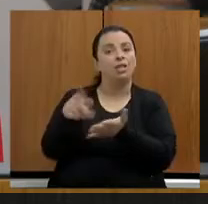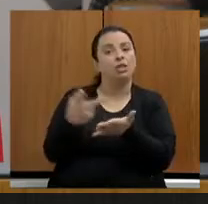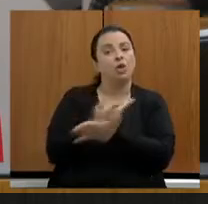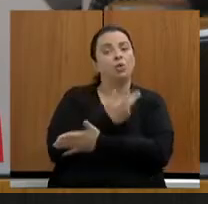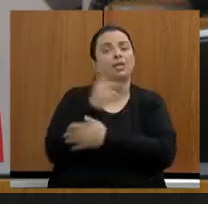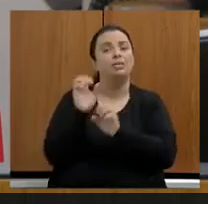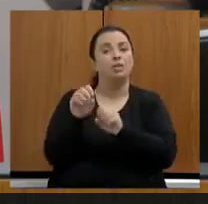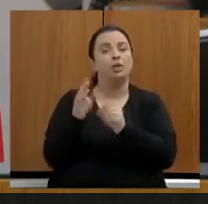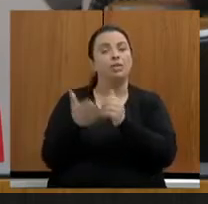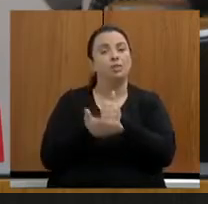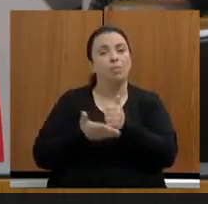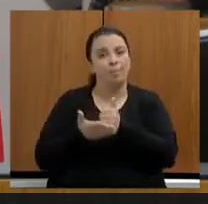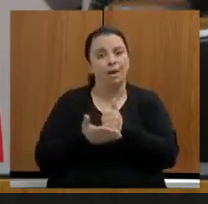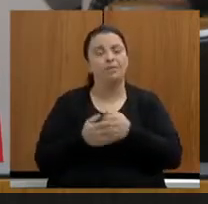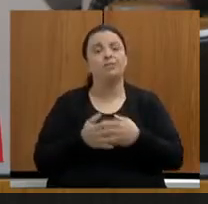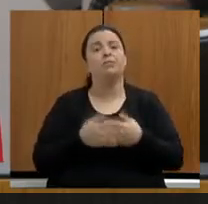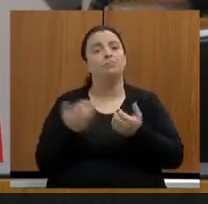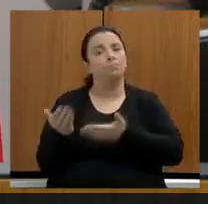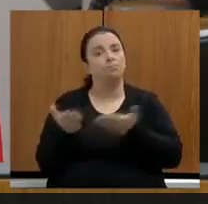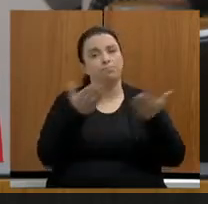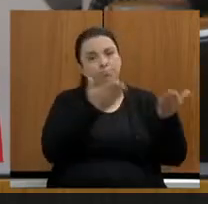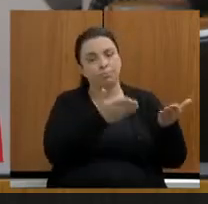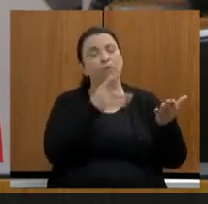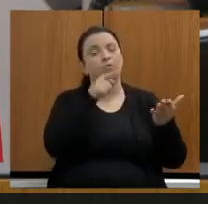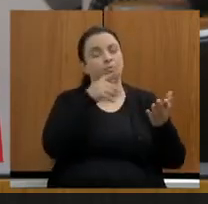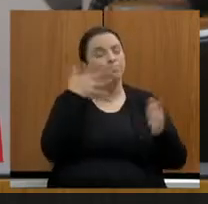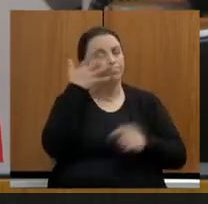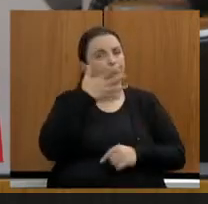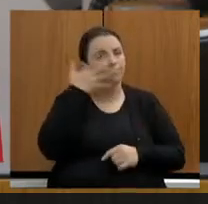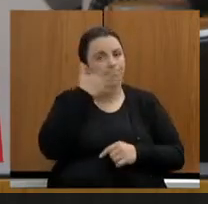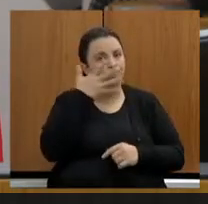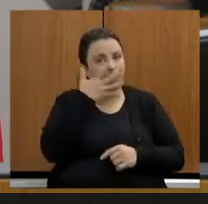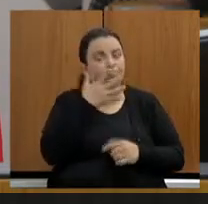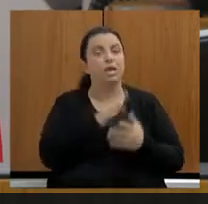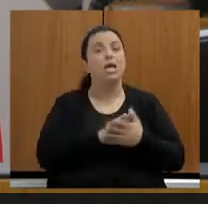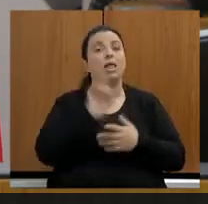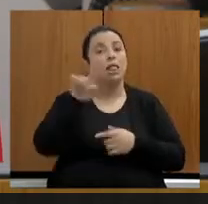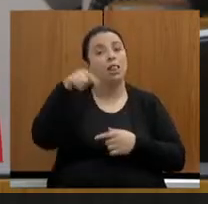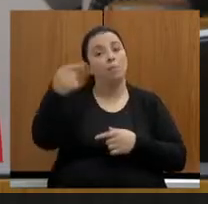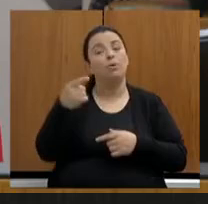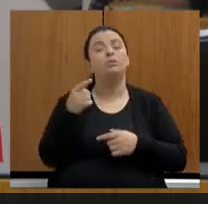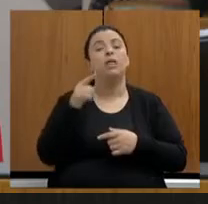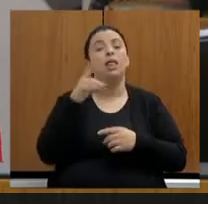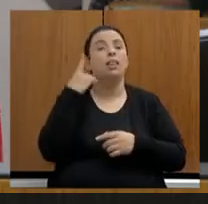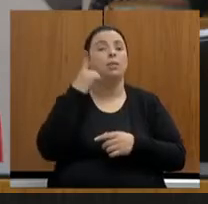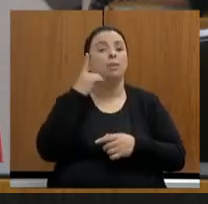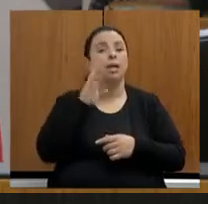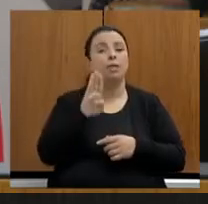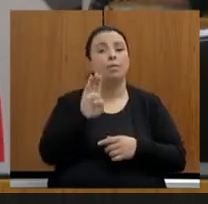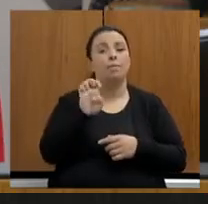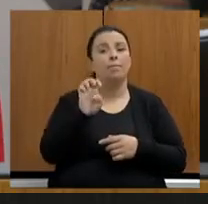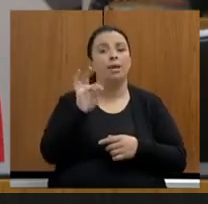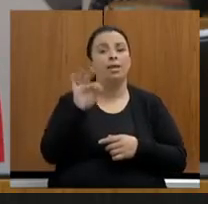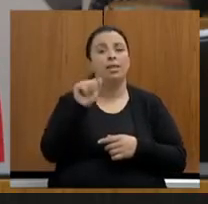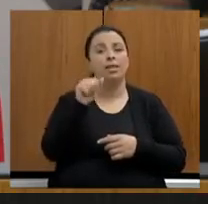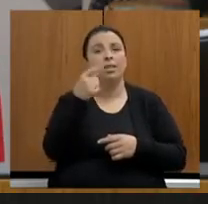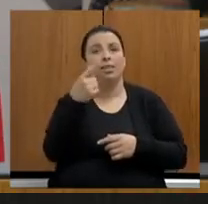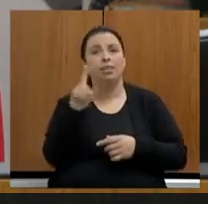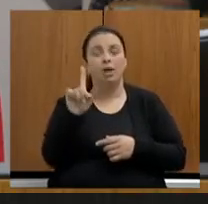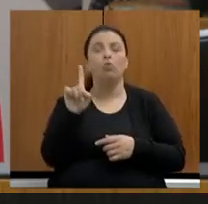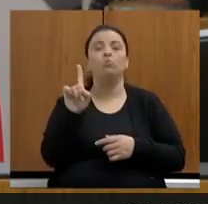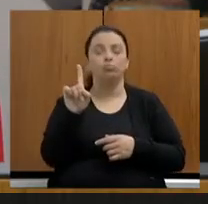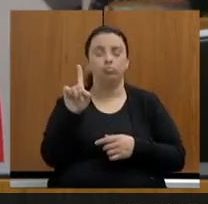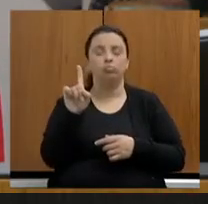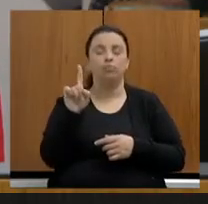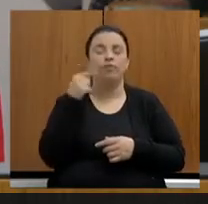te passo a palavra com as considerações na sequência é o deputado Betão que fará uso da próxima palavra as inscrições que estão